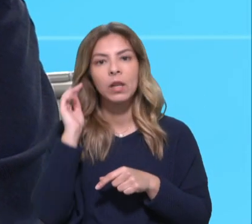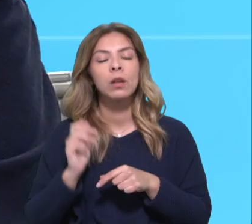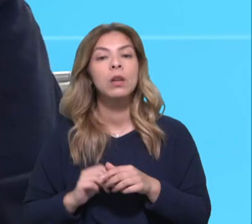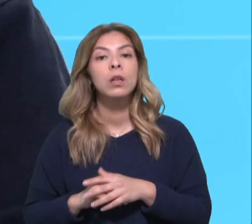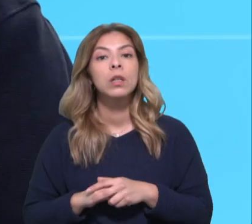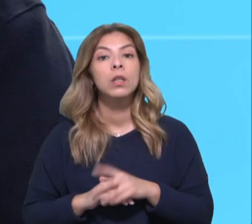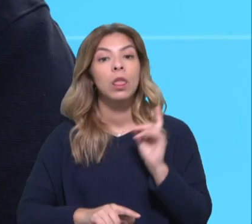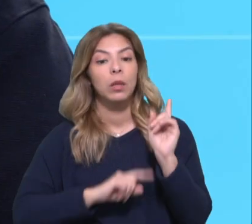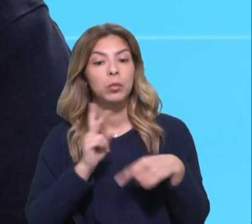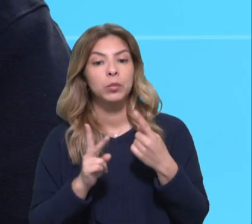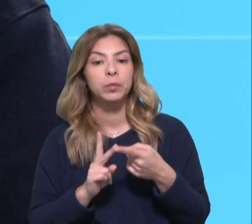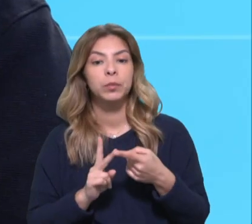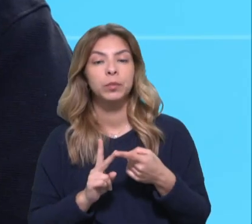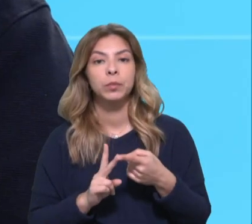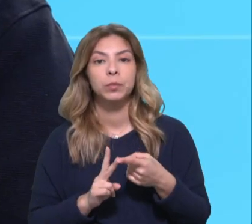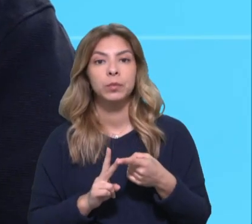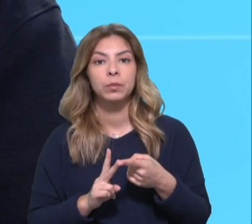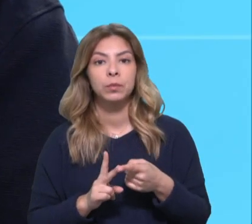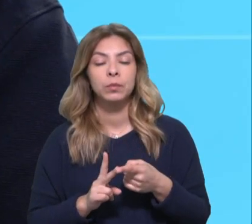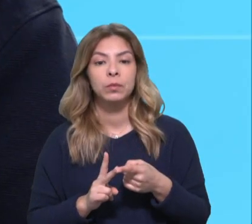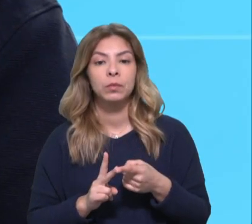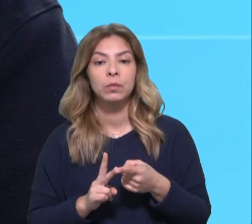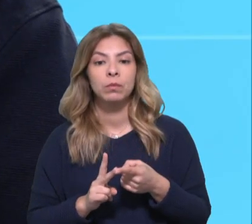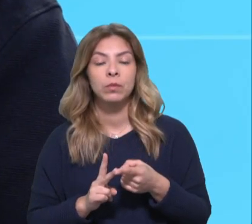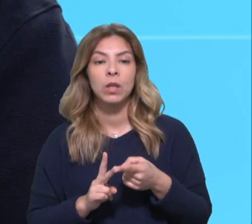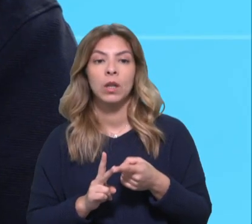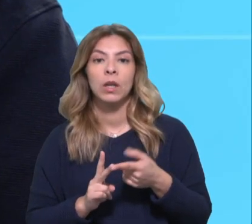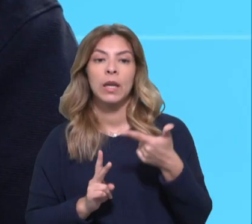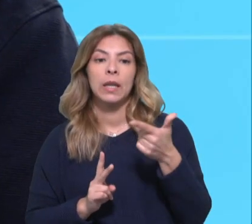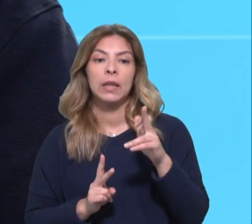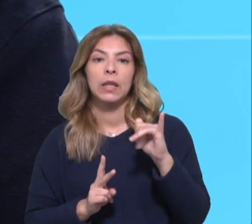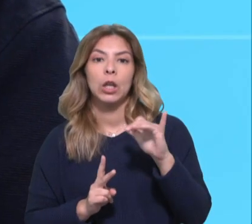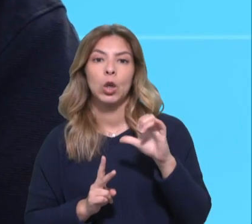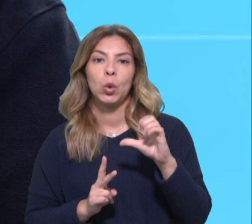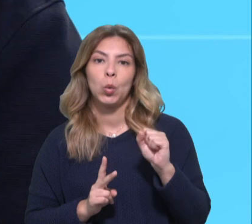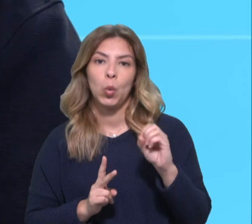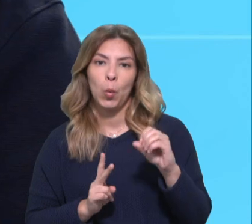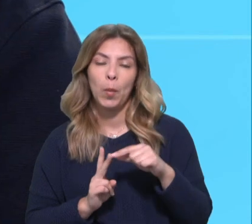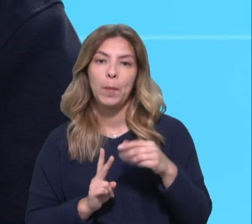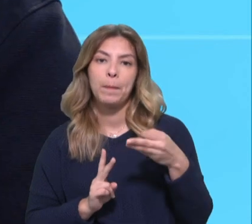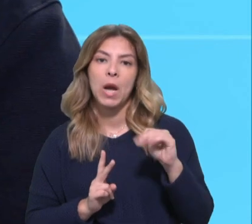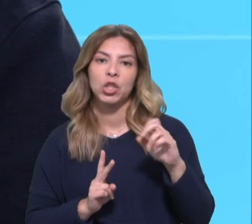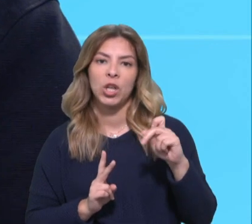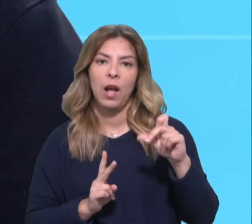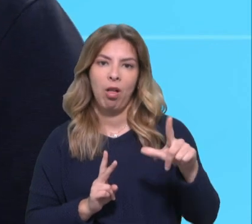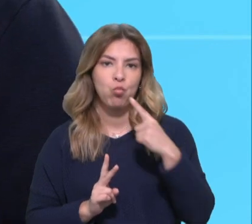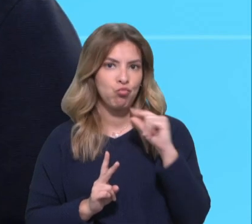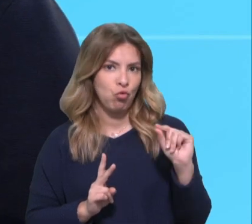Depois começa o trio pascal, portanto, o trio pascal, que no fundo, com todas